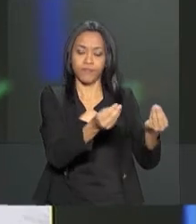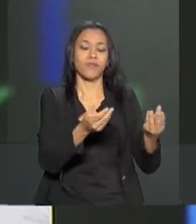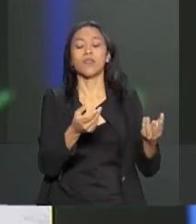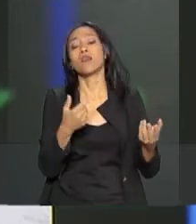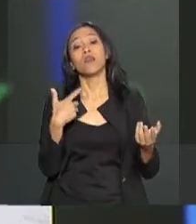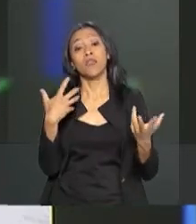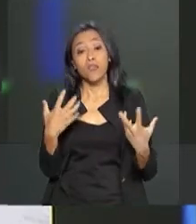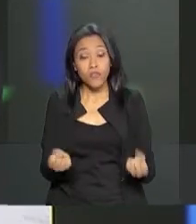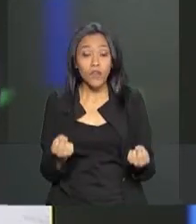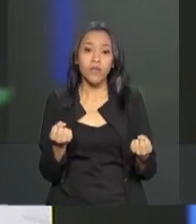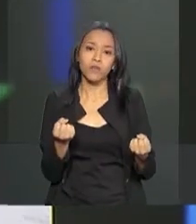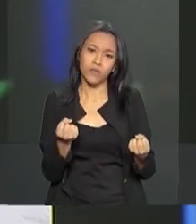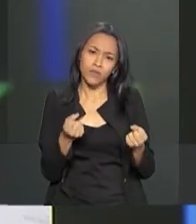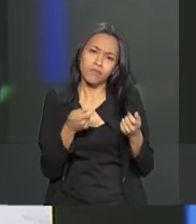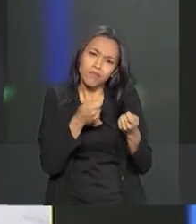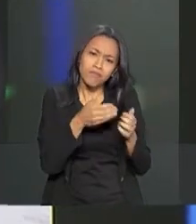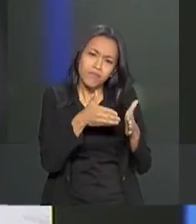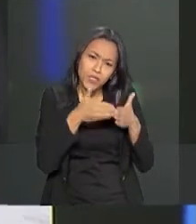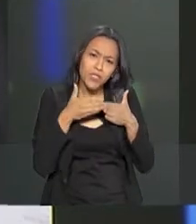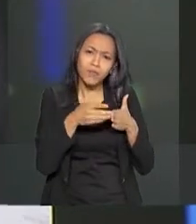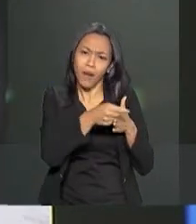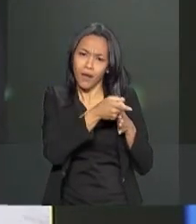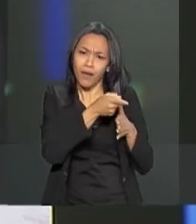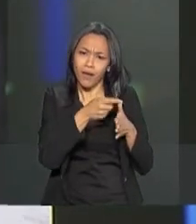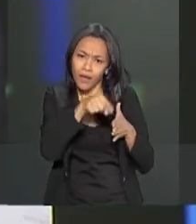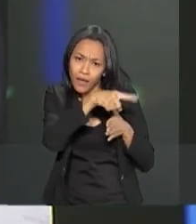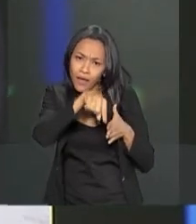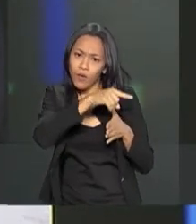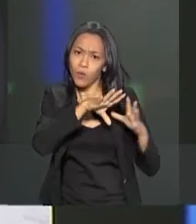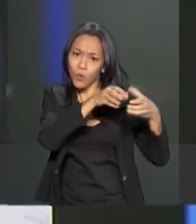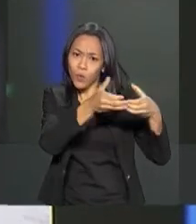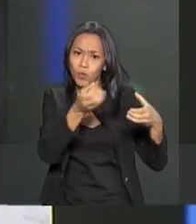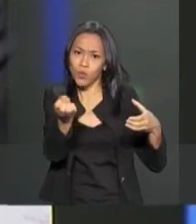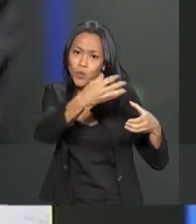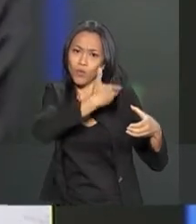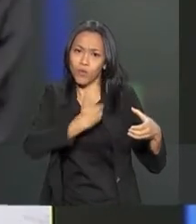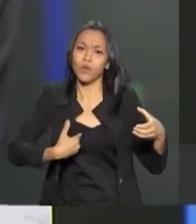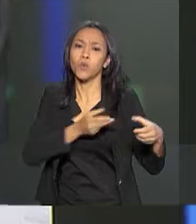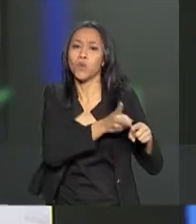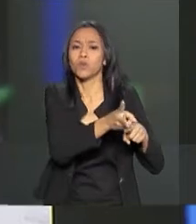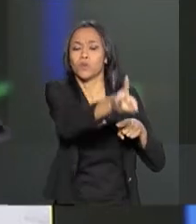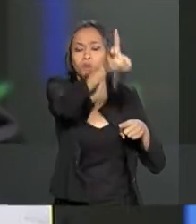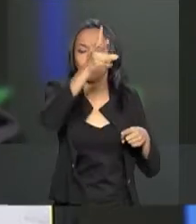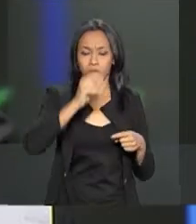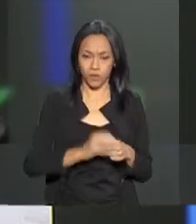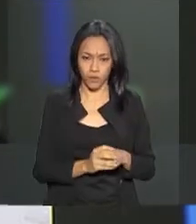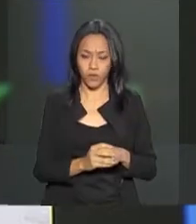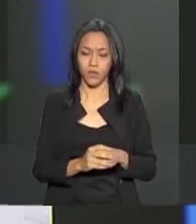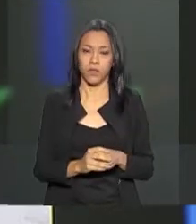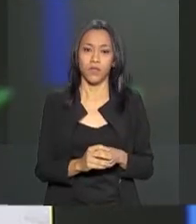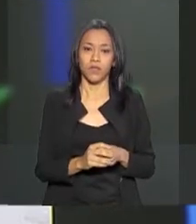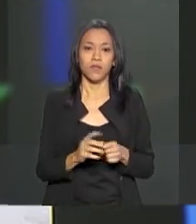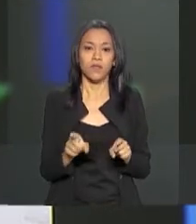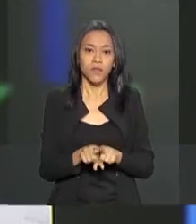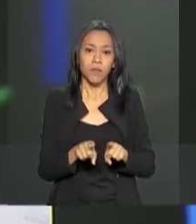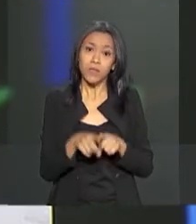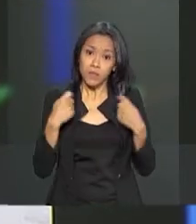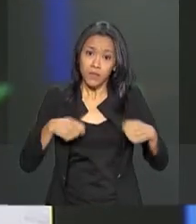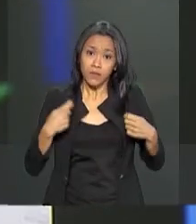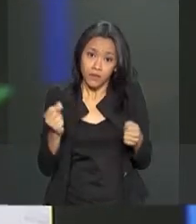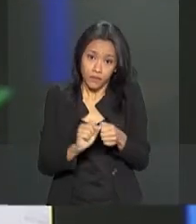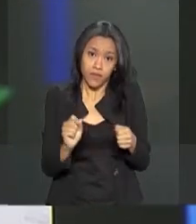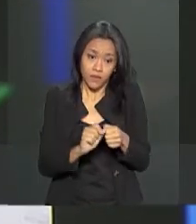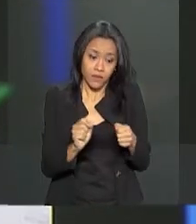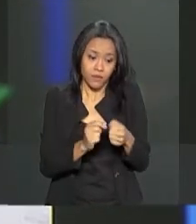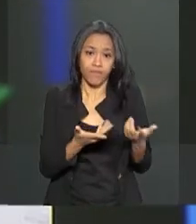haja descontinuidade, mas ao contrário, que haja continuidade e ainda aquilo que há de ser feito.